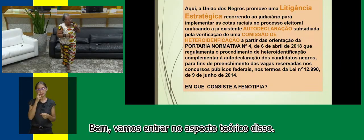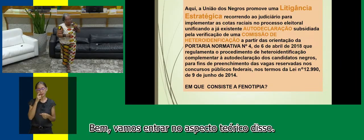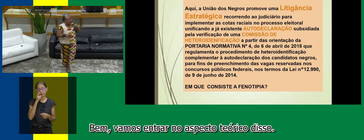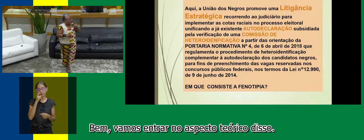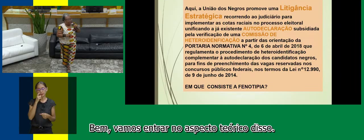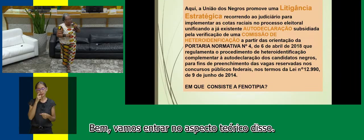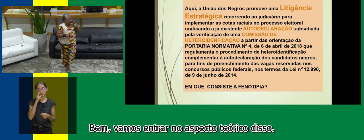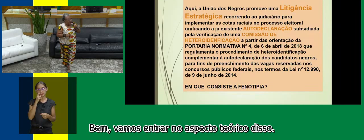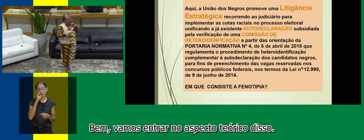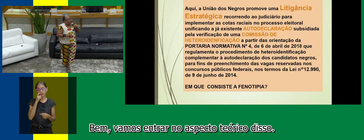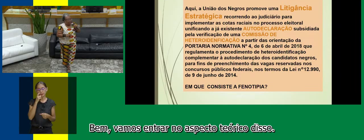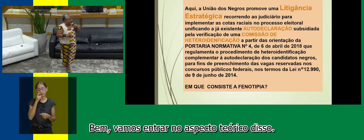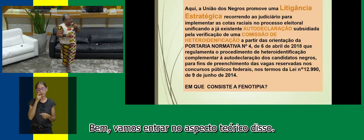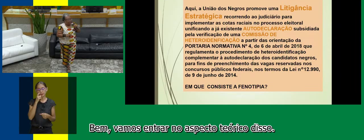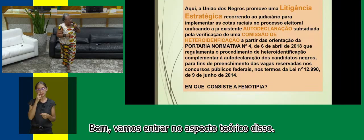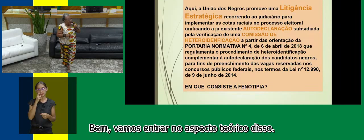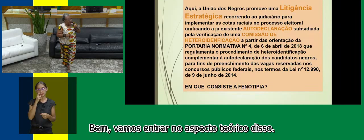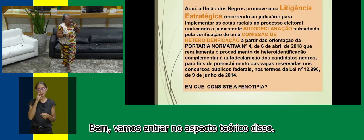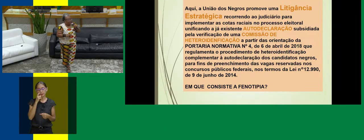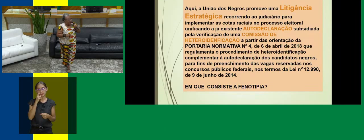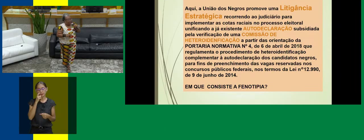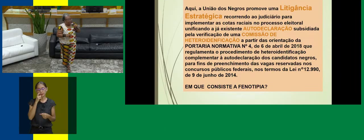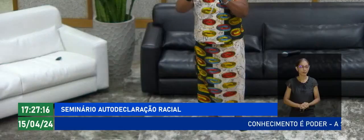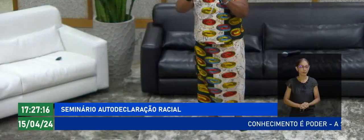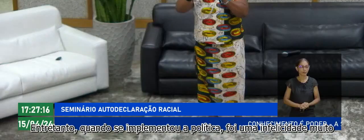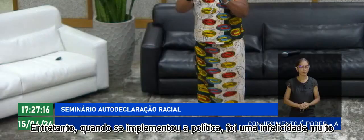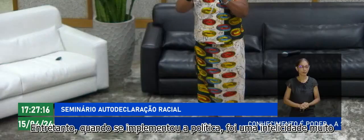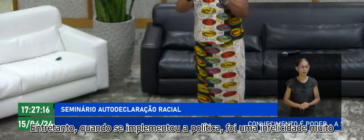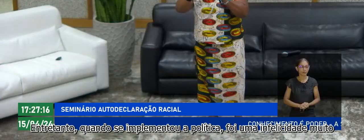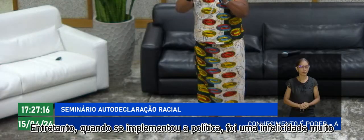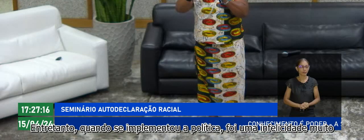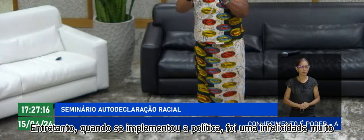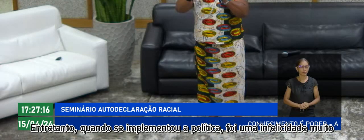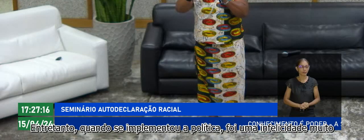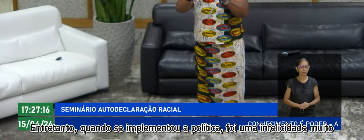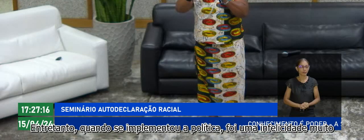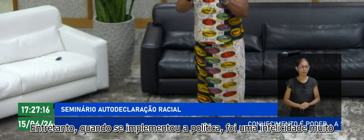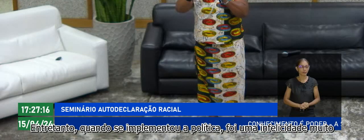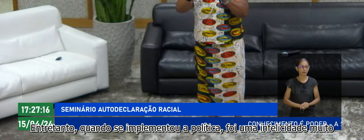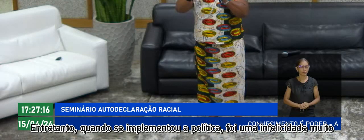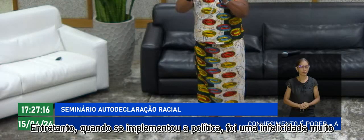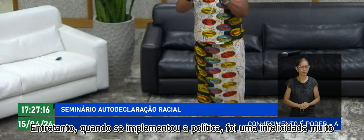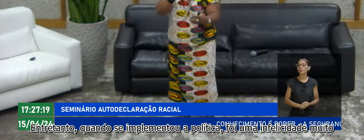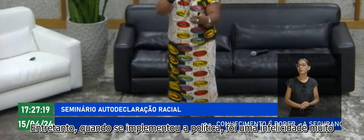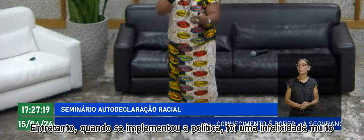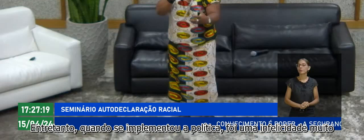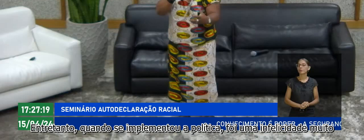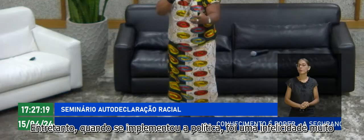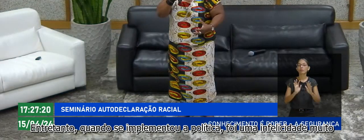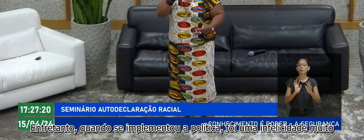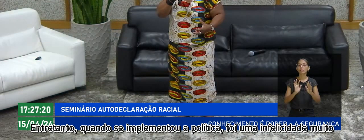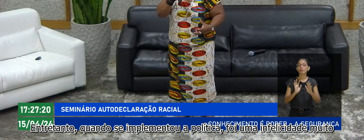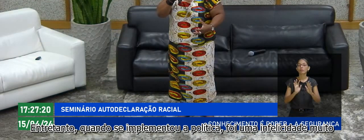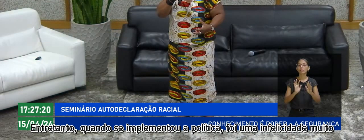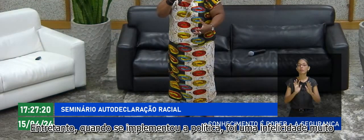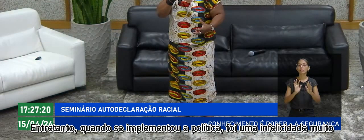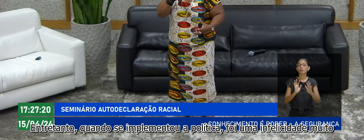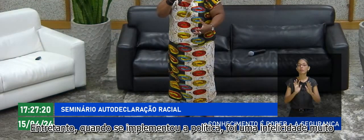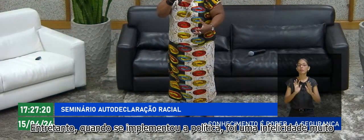Bem, não vamos entrar no aspecto teórico disso. Entretanto, quando se implementou a